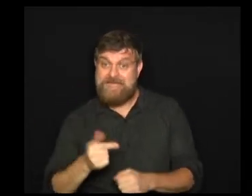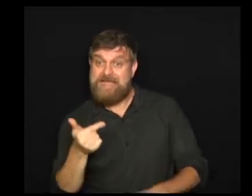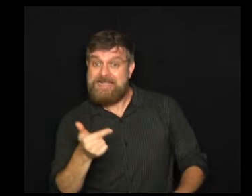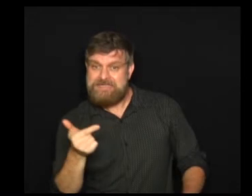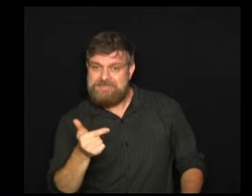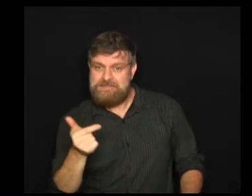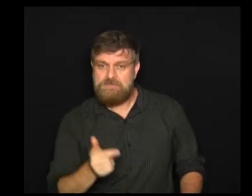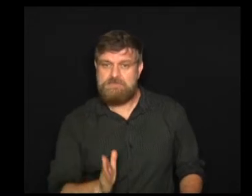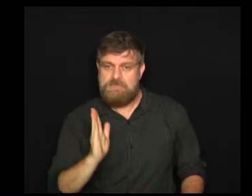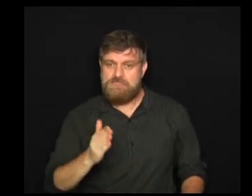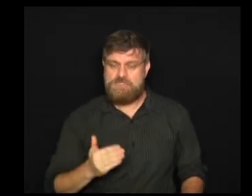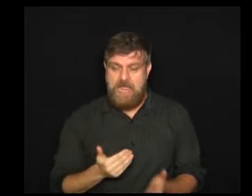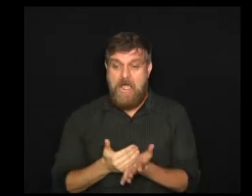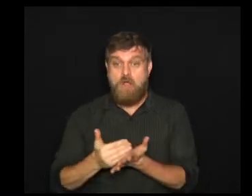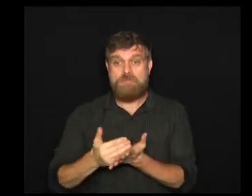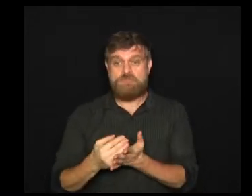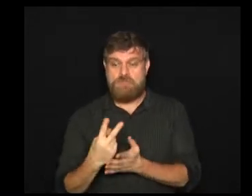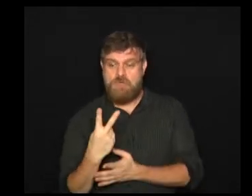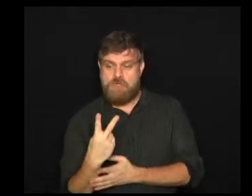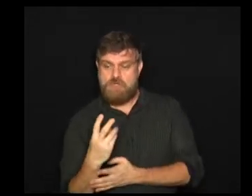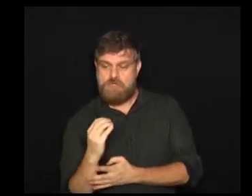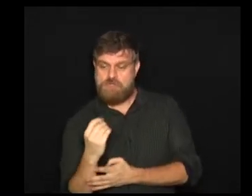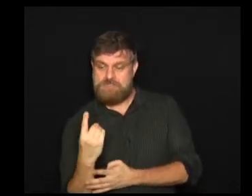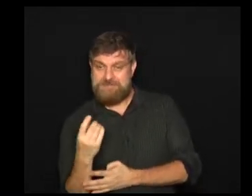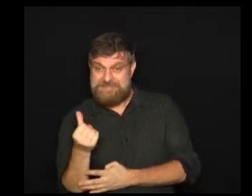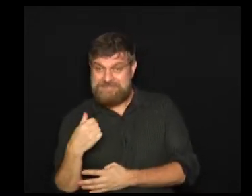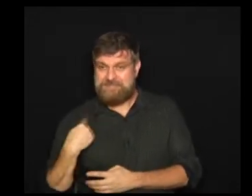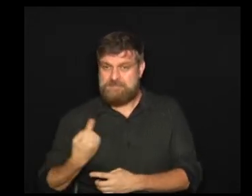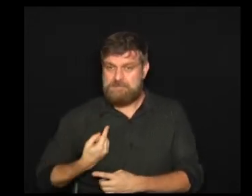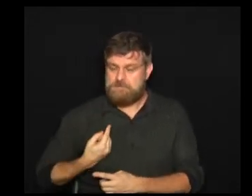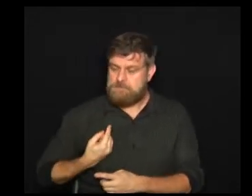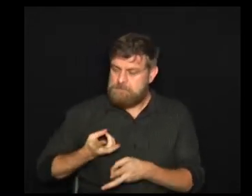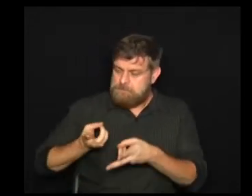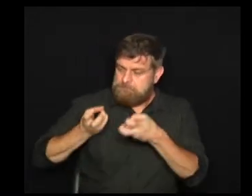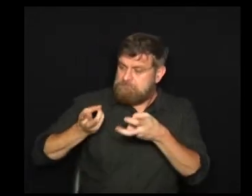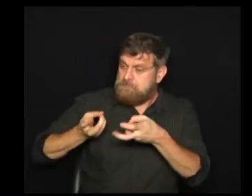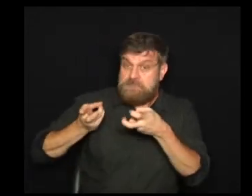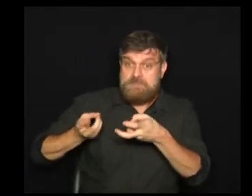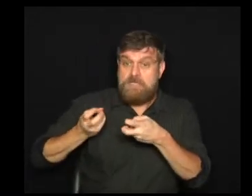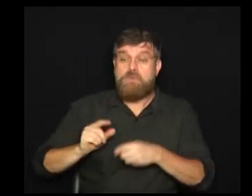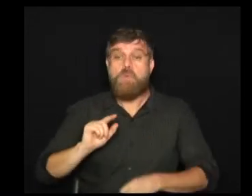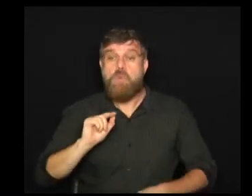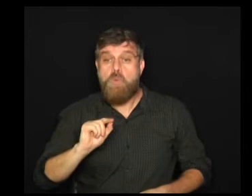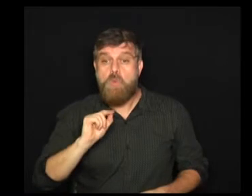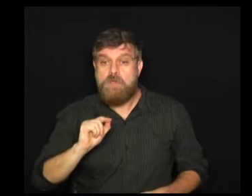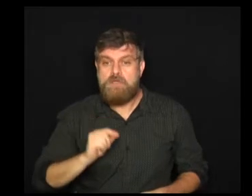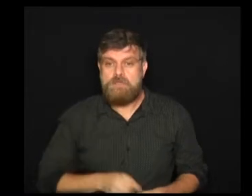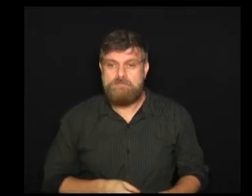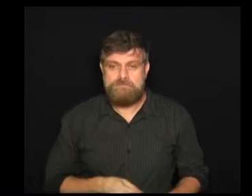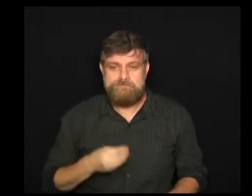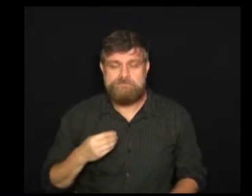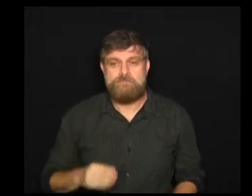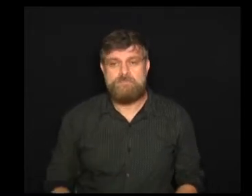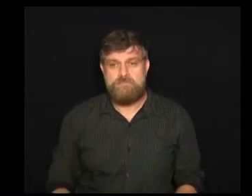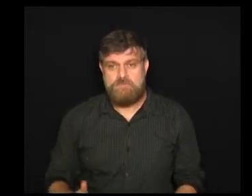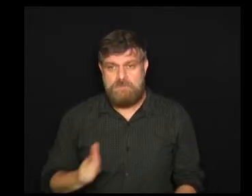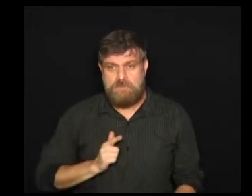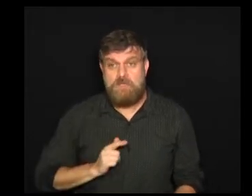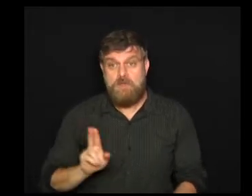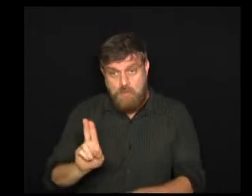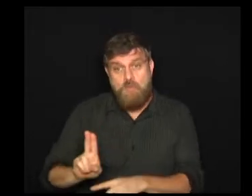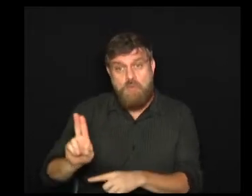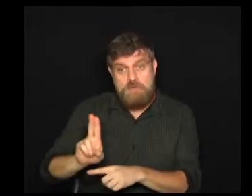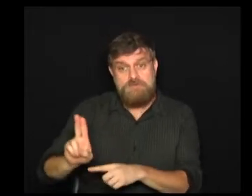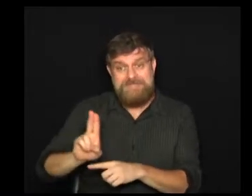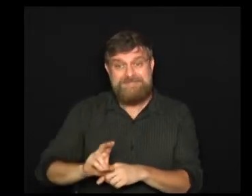cartões feitos desde 2016. E isso nos traz uma percepção muito importante de que está sendo usado. Porque